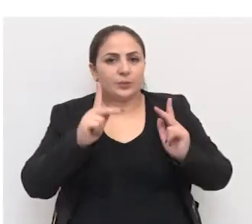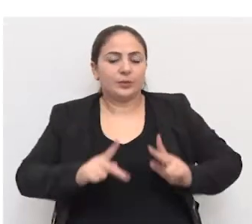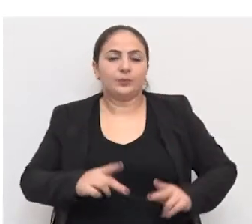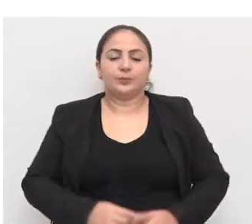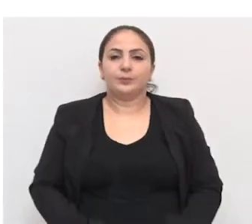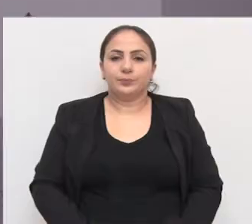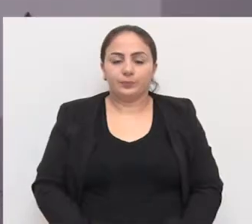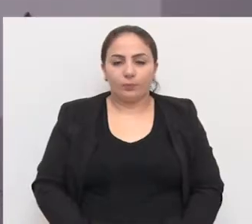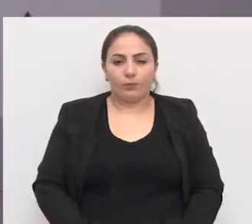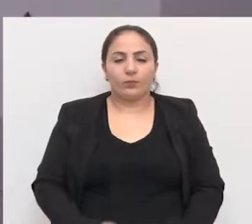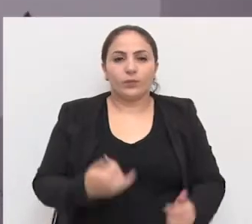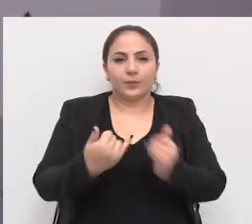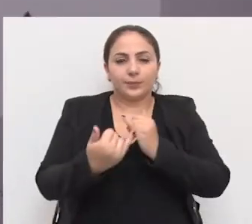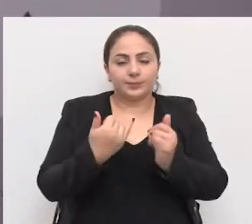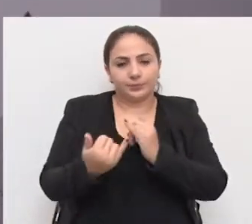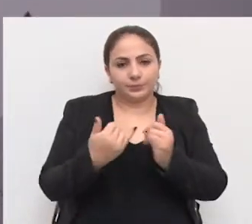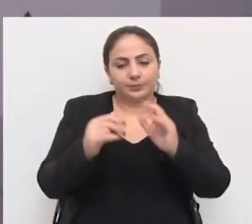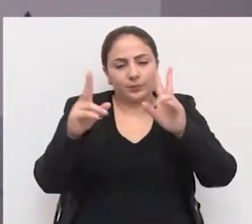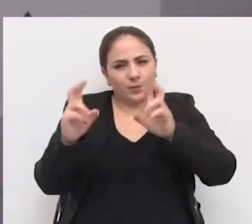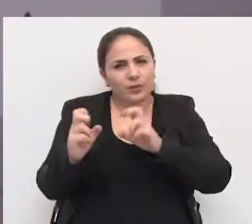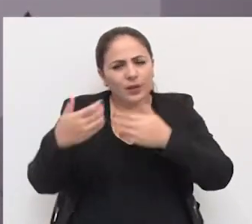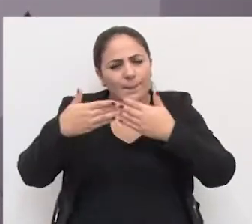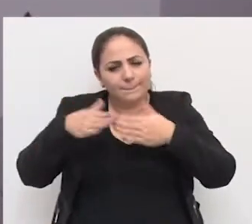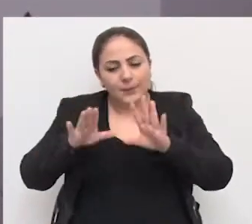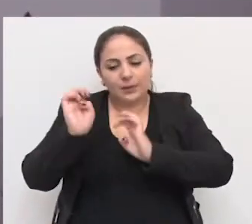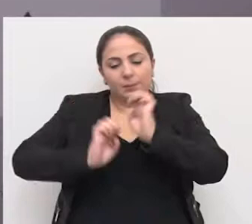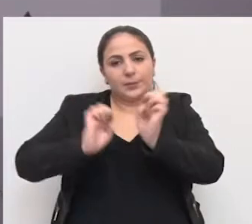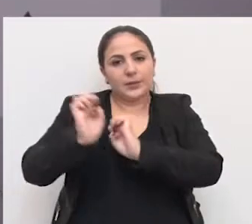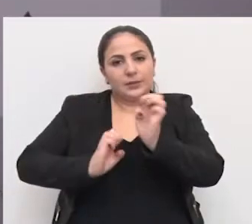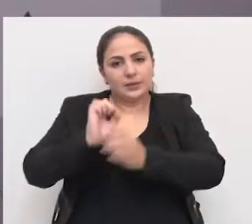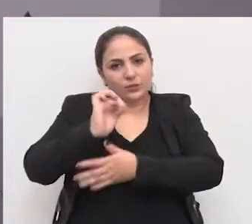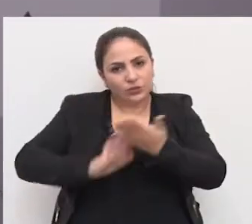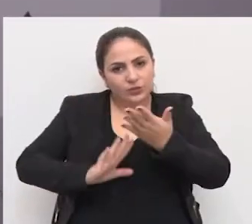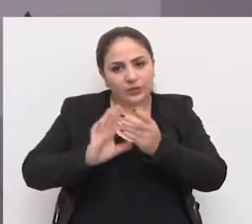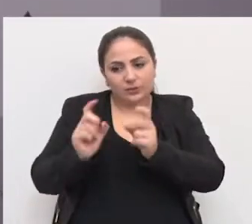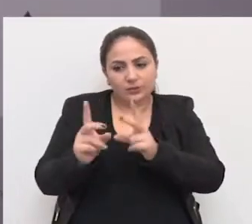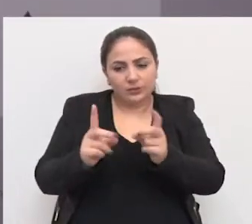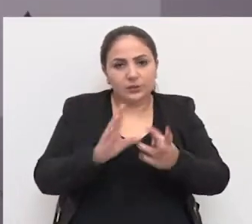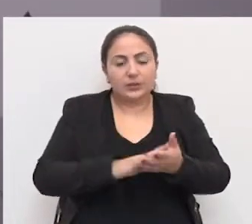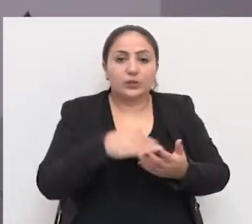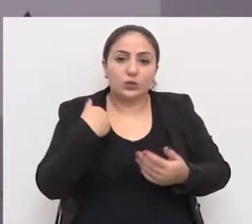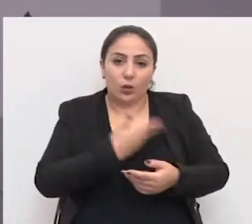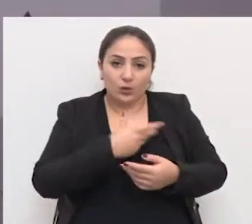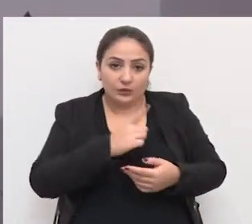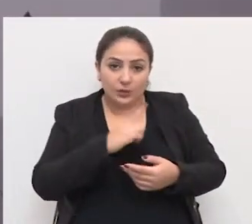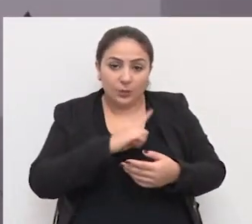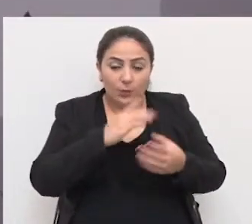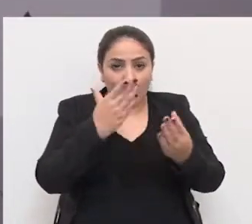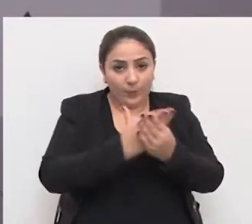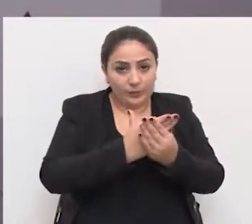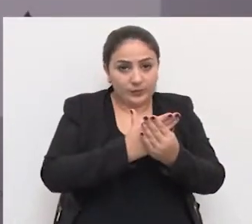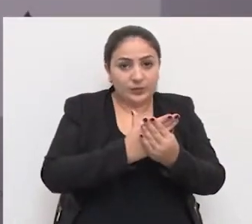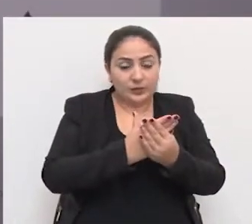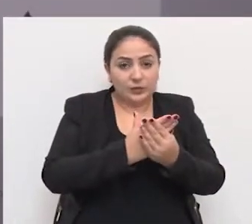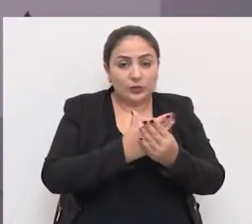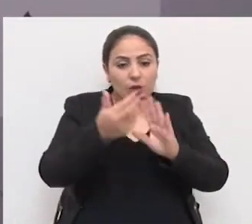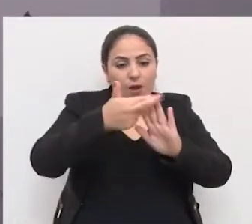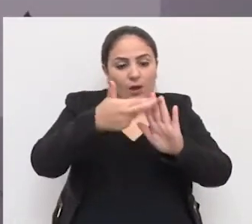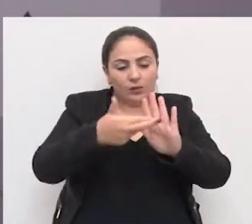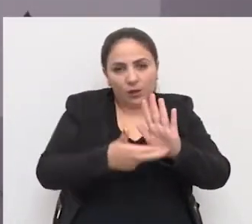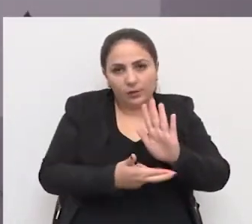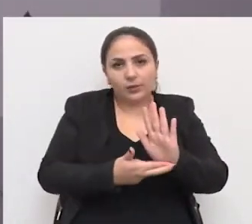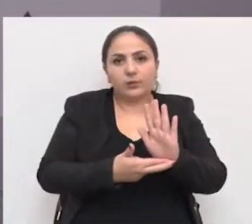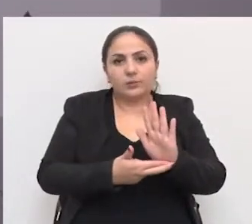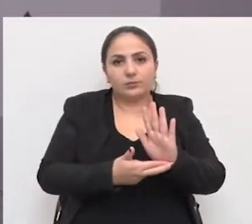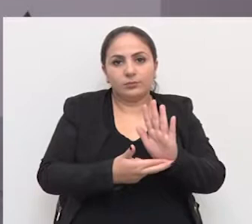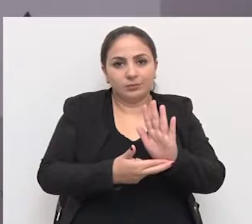das pessoas. Por exemplo, na questão da abertura de empresas, né, de atividades comerciais, se nós temos um processo legislativo tão burocrático que